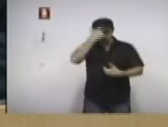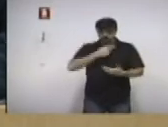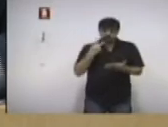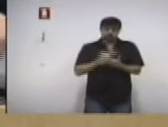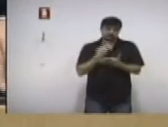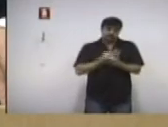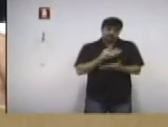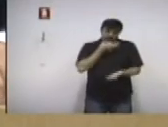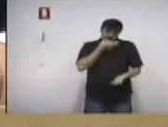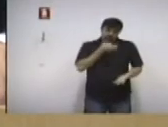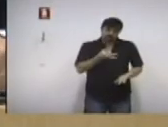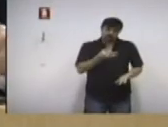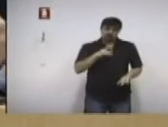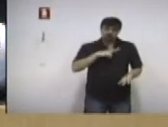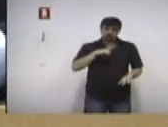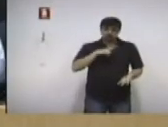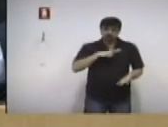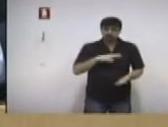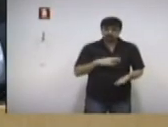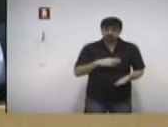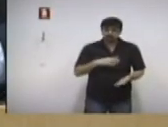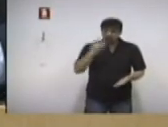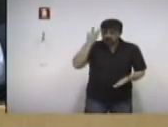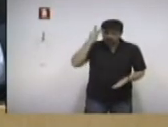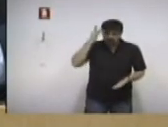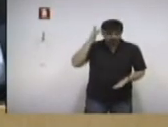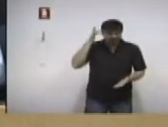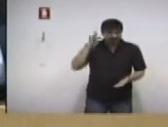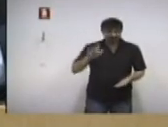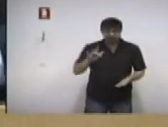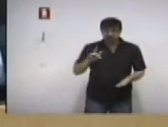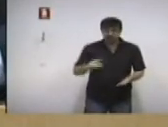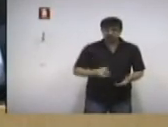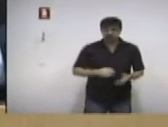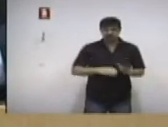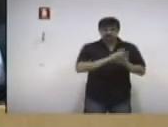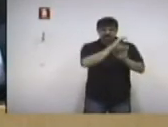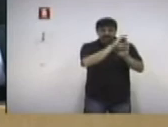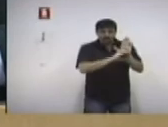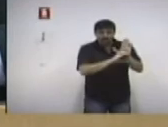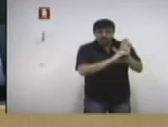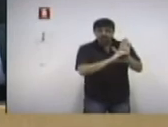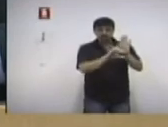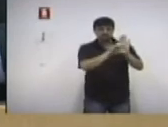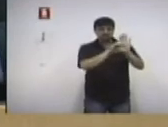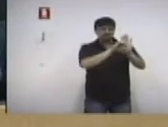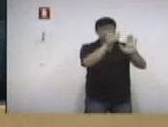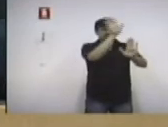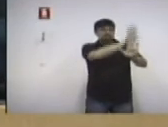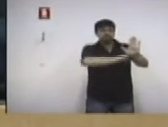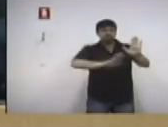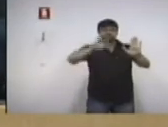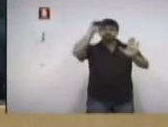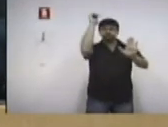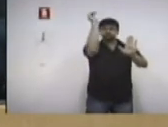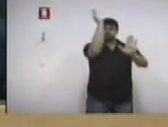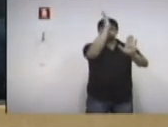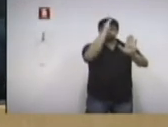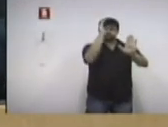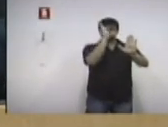errado não me consta por exemplo que a Constituição da República Federativa